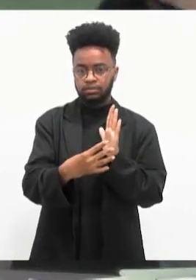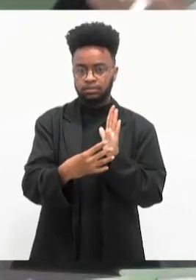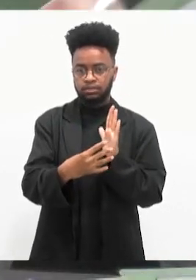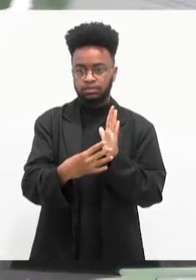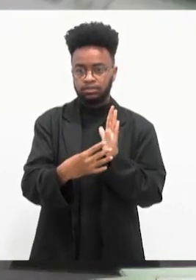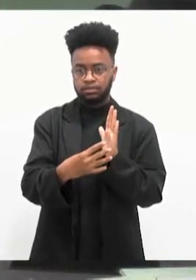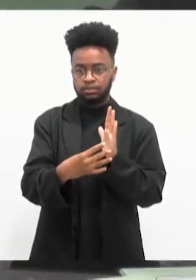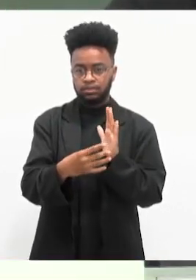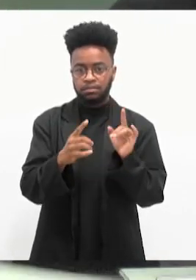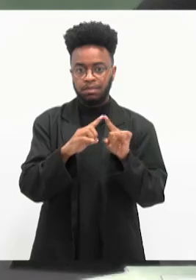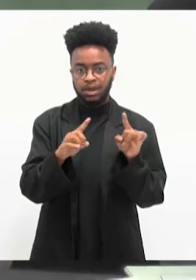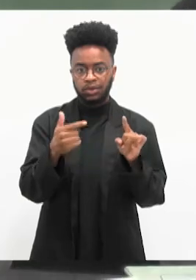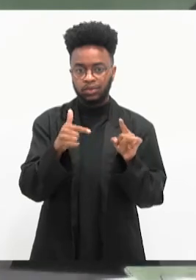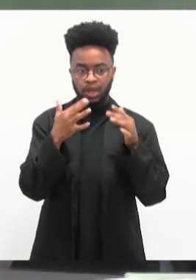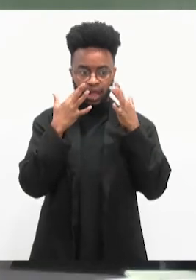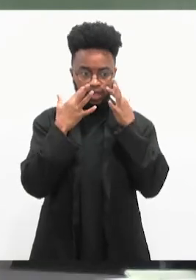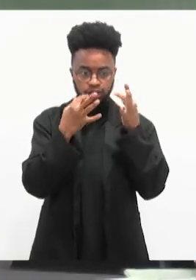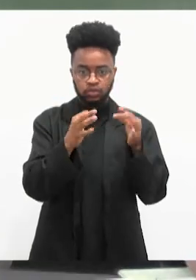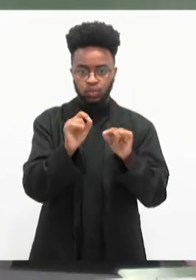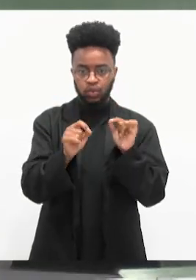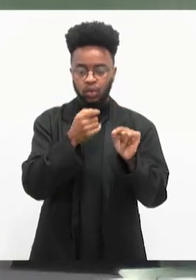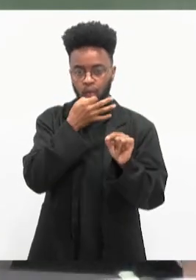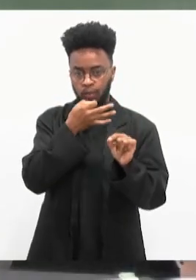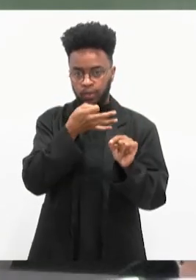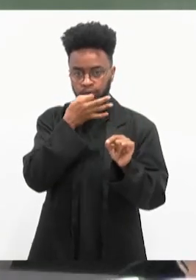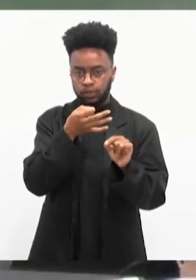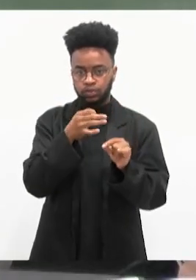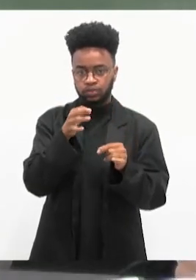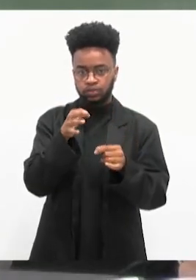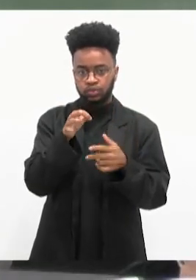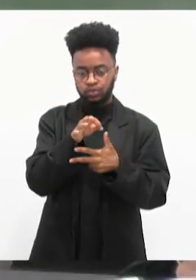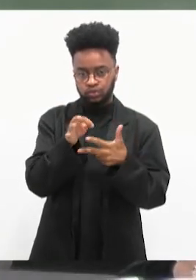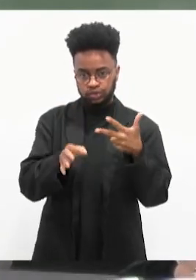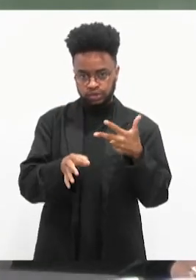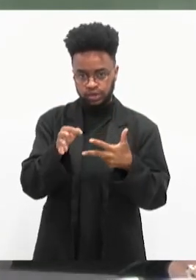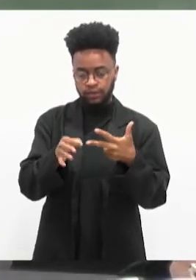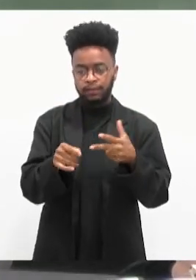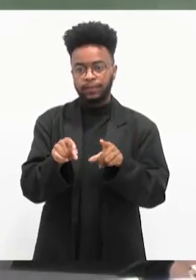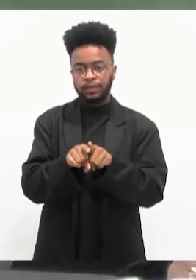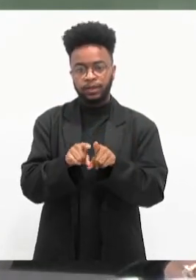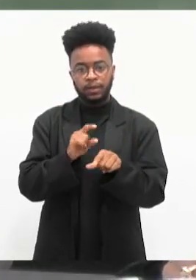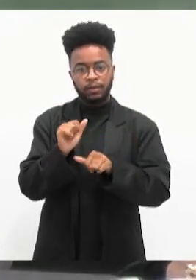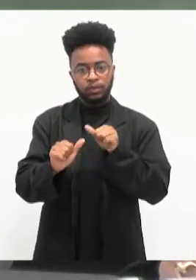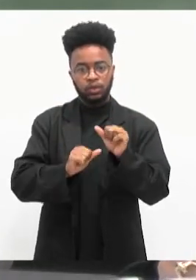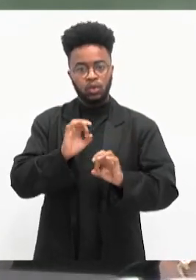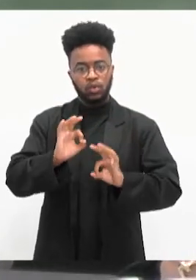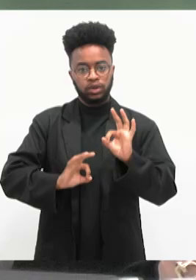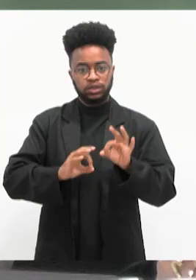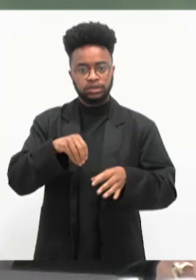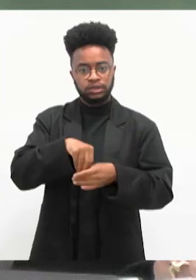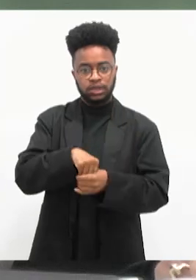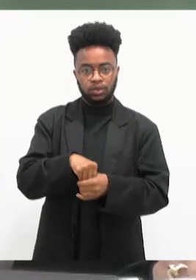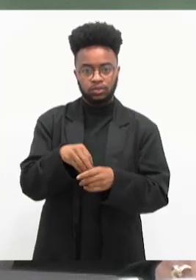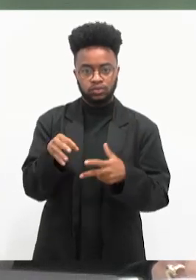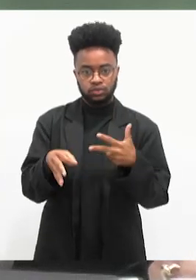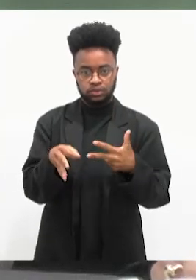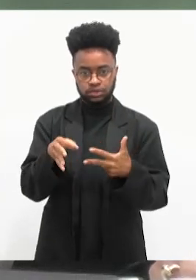sem ouvir o Judiciário, também nós estamos mexendo na organização interna do Judiciário.